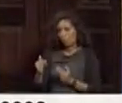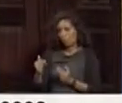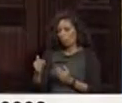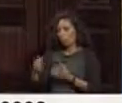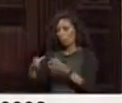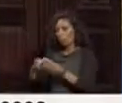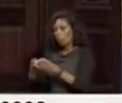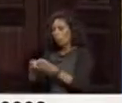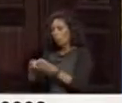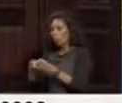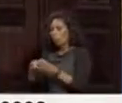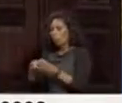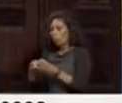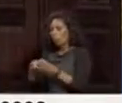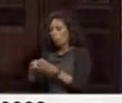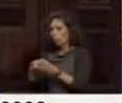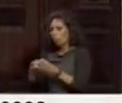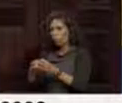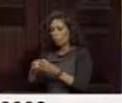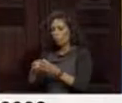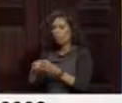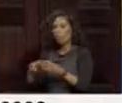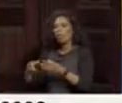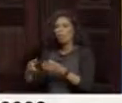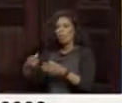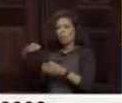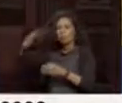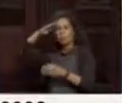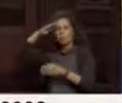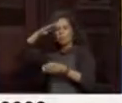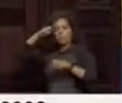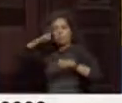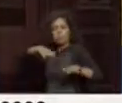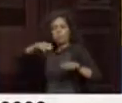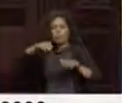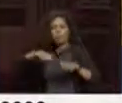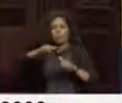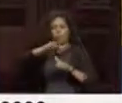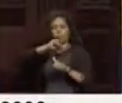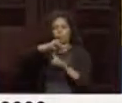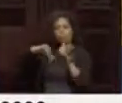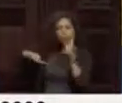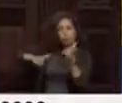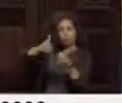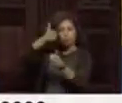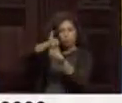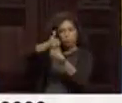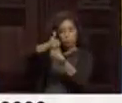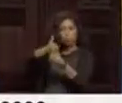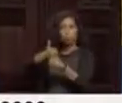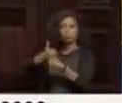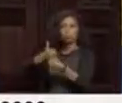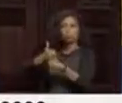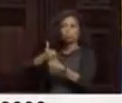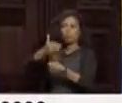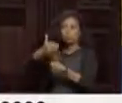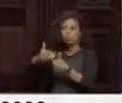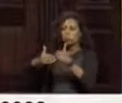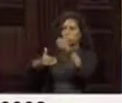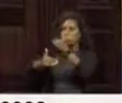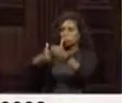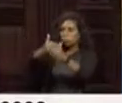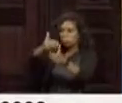tenho esse tipo de preocupação, não quero que os tempos de chumbo voltem mais, e a gente deve ter